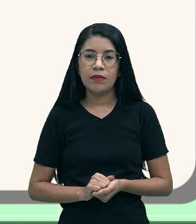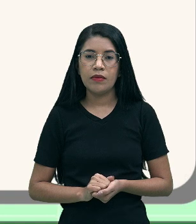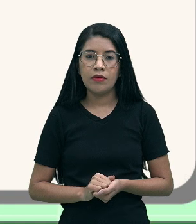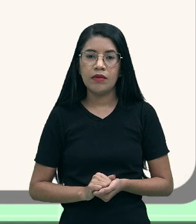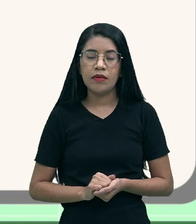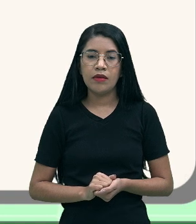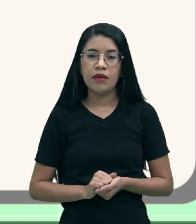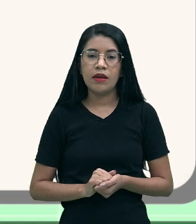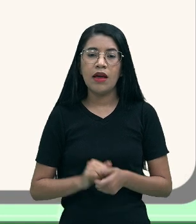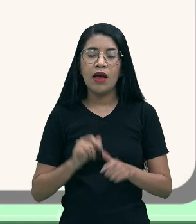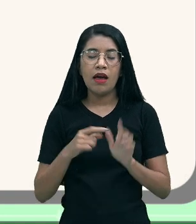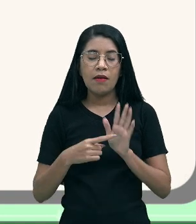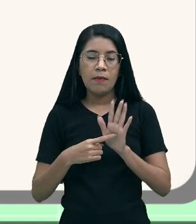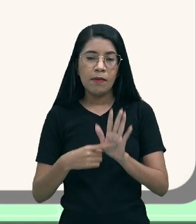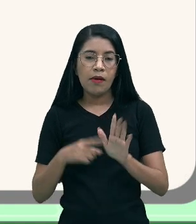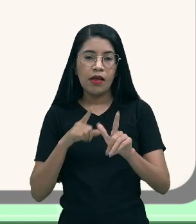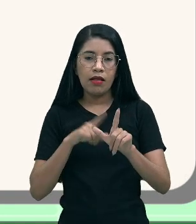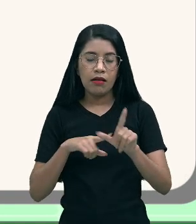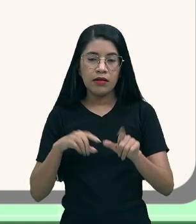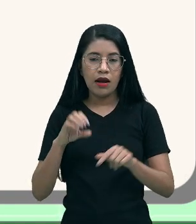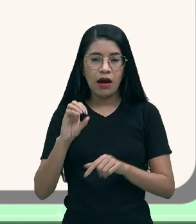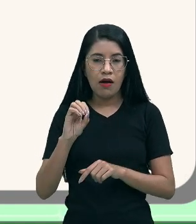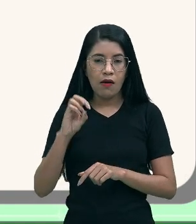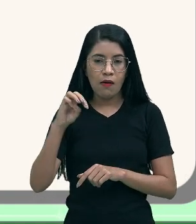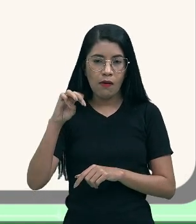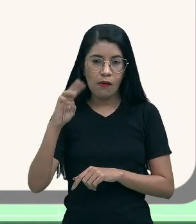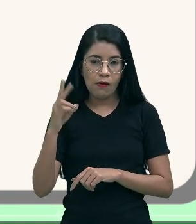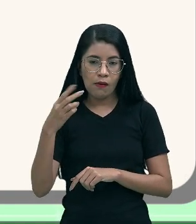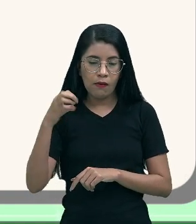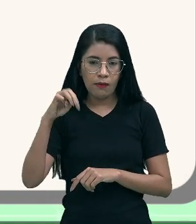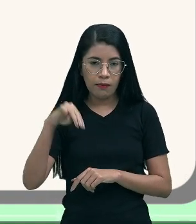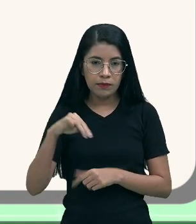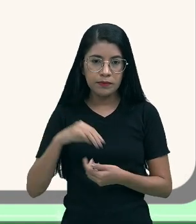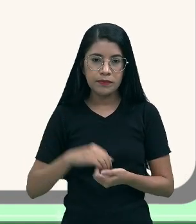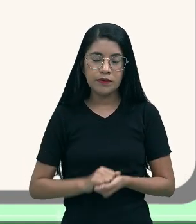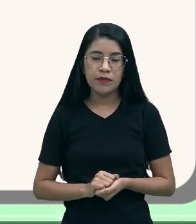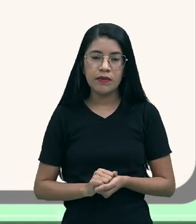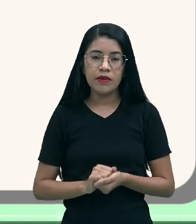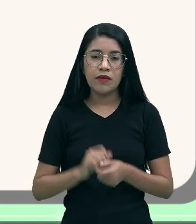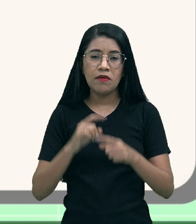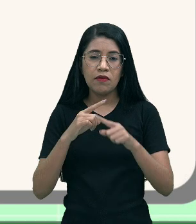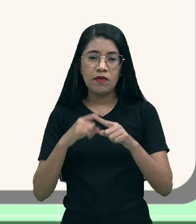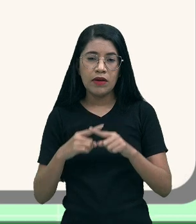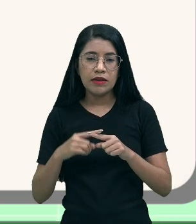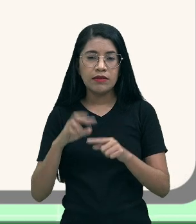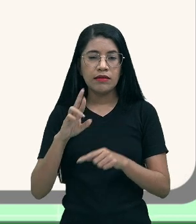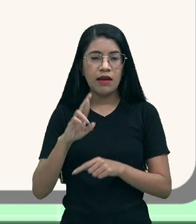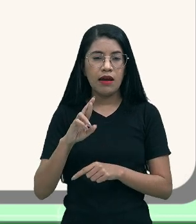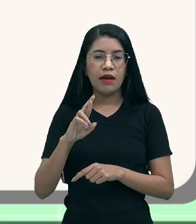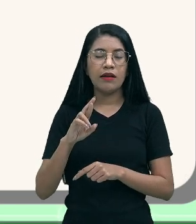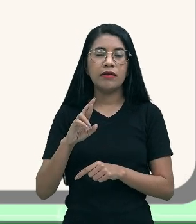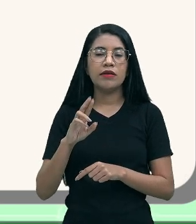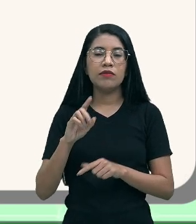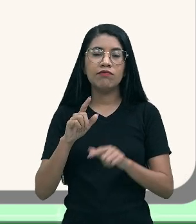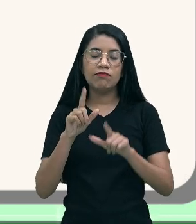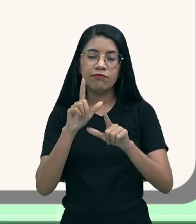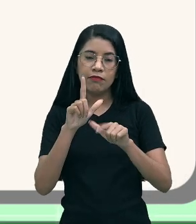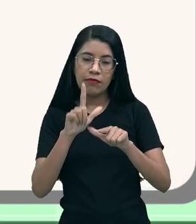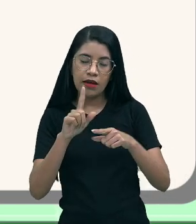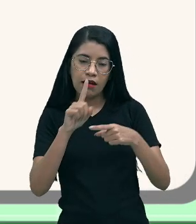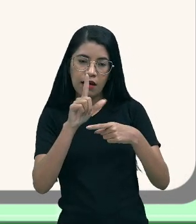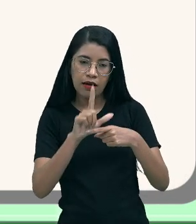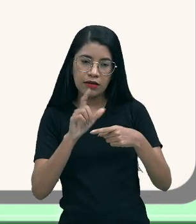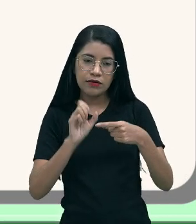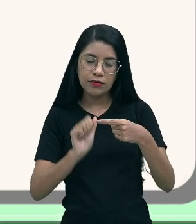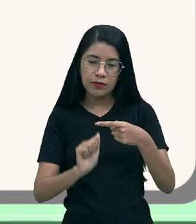grega, que é o ρ, certo? R é igual a ρ vezes L dividido por A, onde esse L é o comprimento, que é